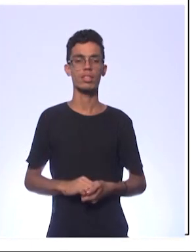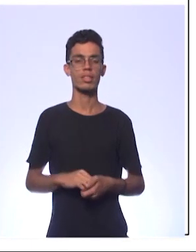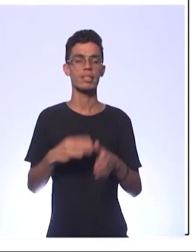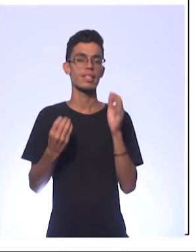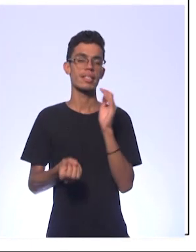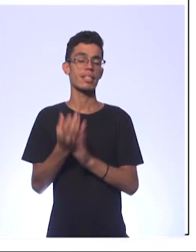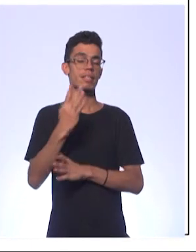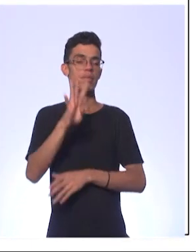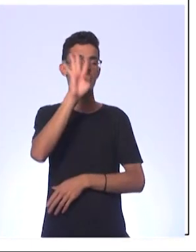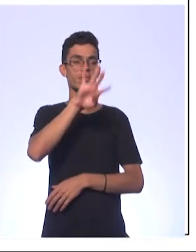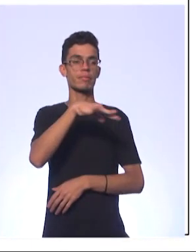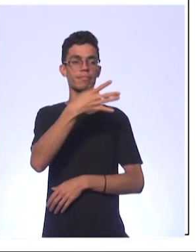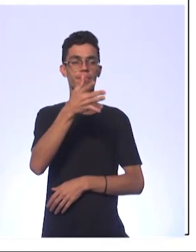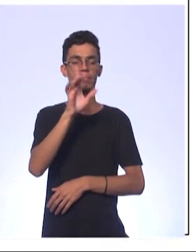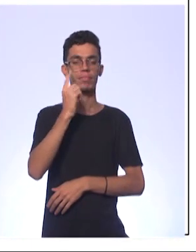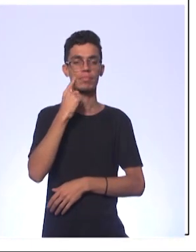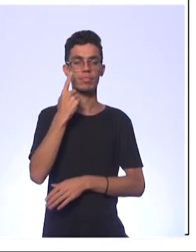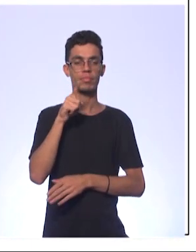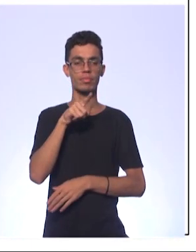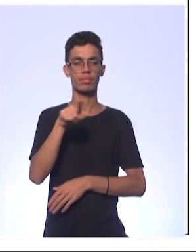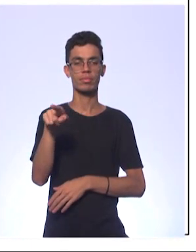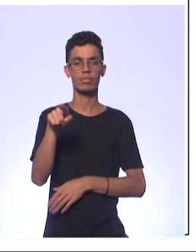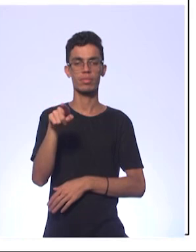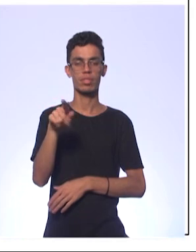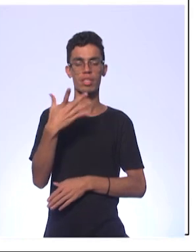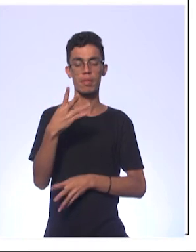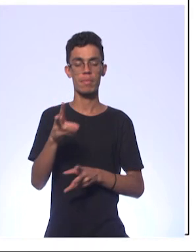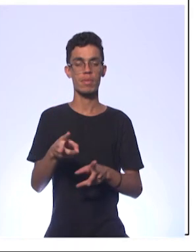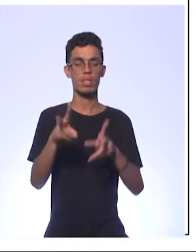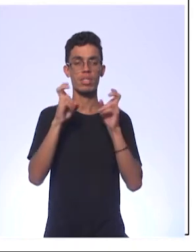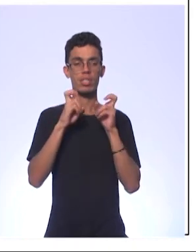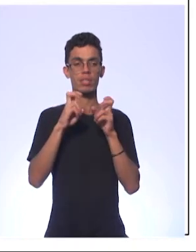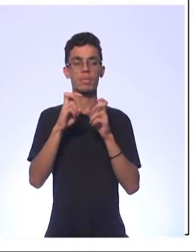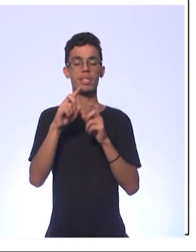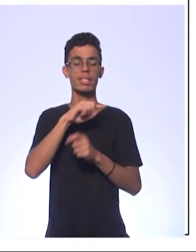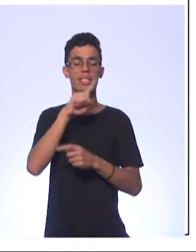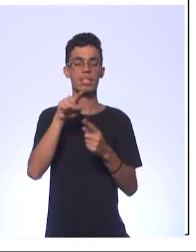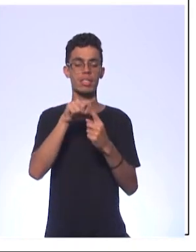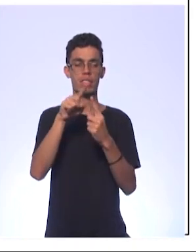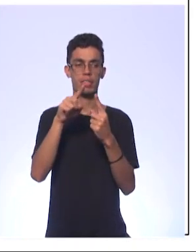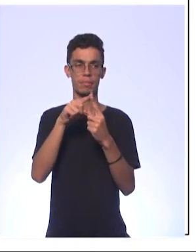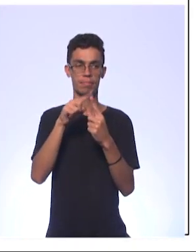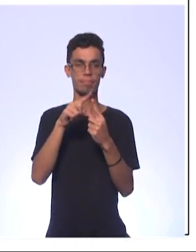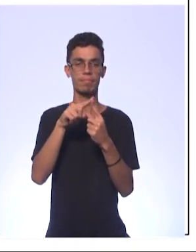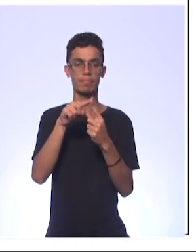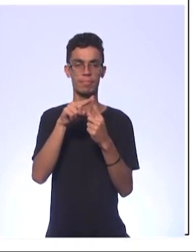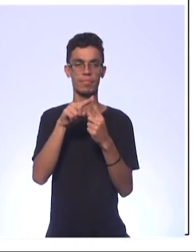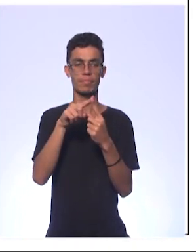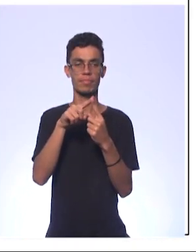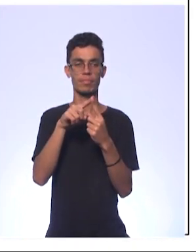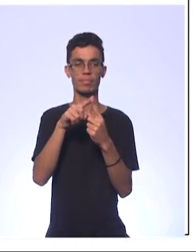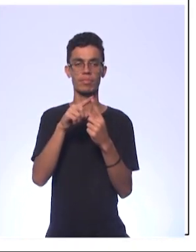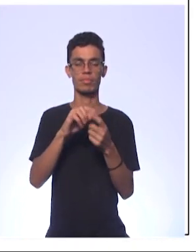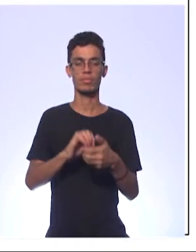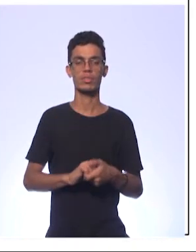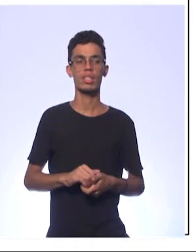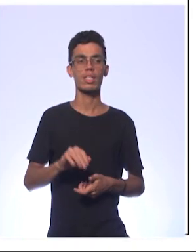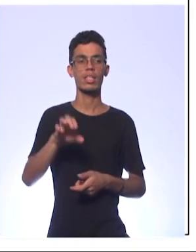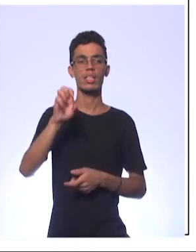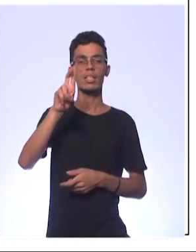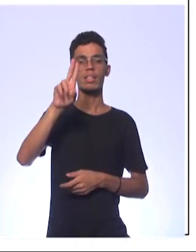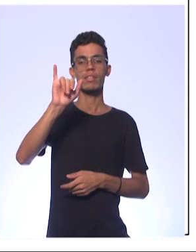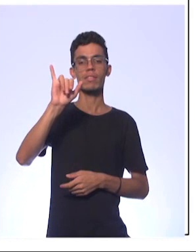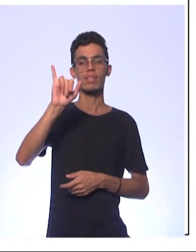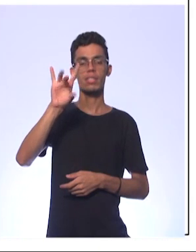template, no caso, vocês podem perceber que há duas entradas. Então, a primeira entrada ali é a evidência, né? O